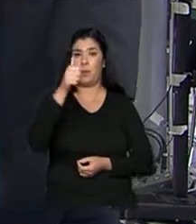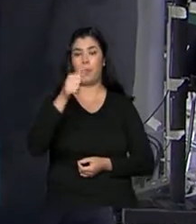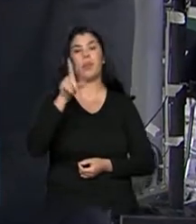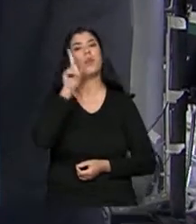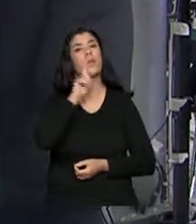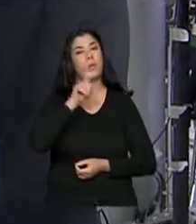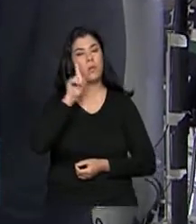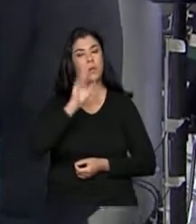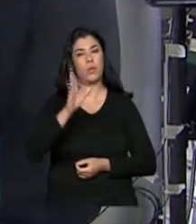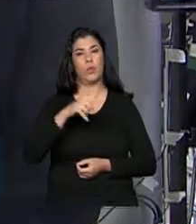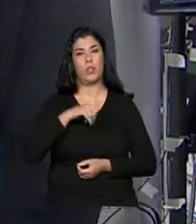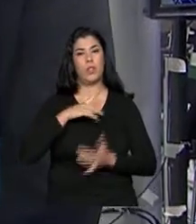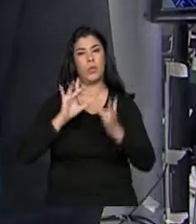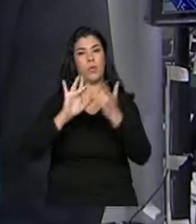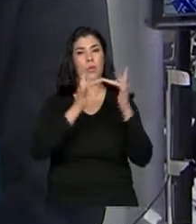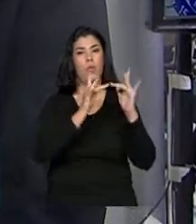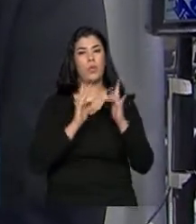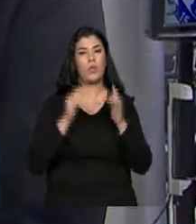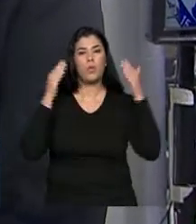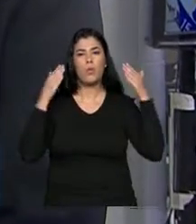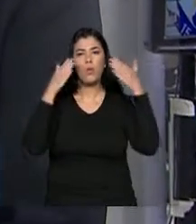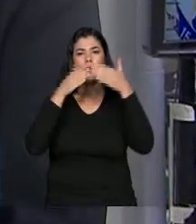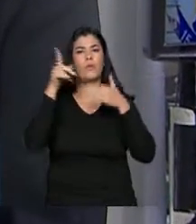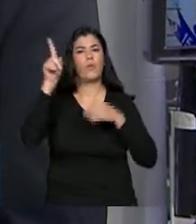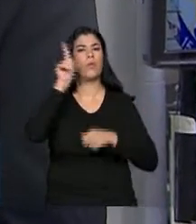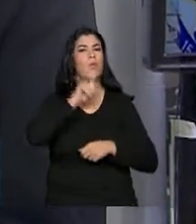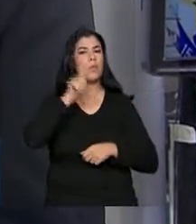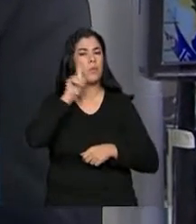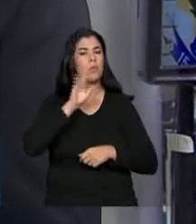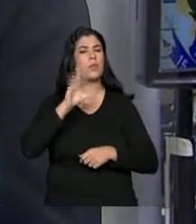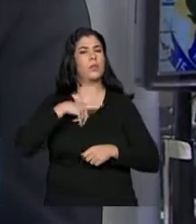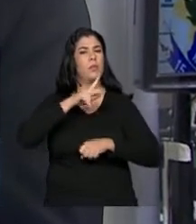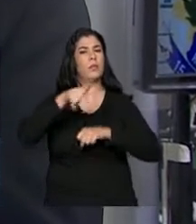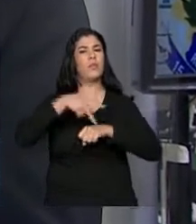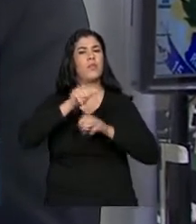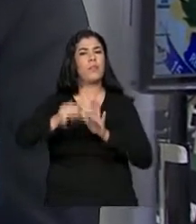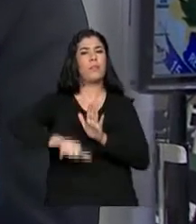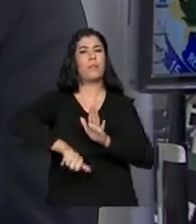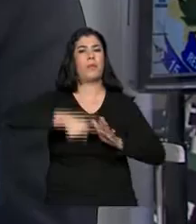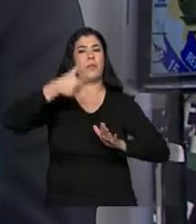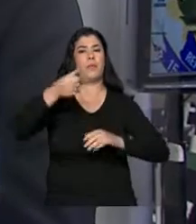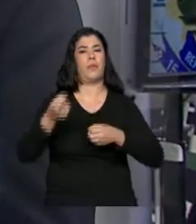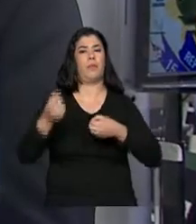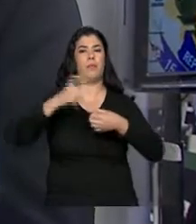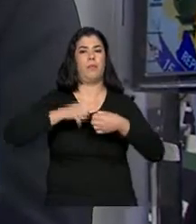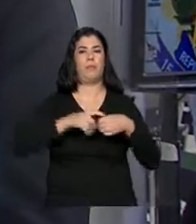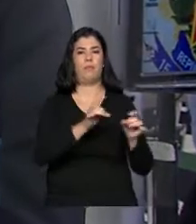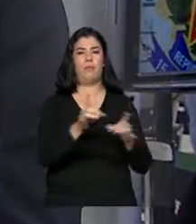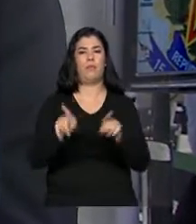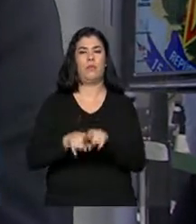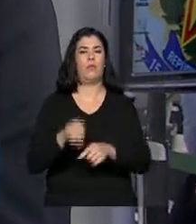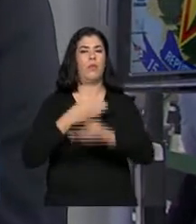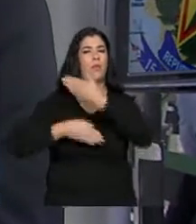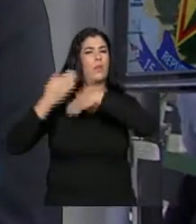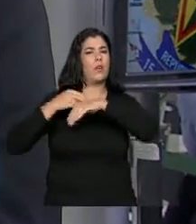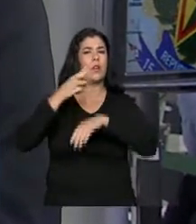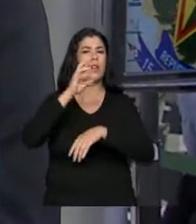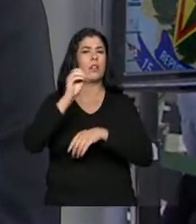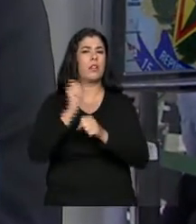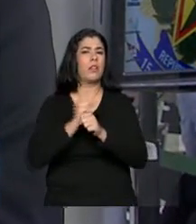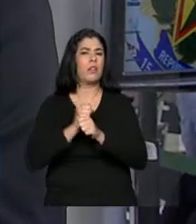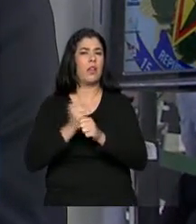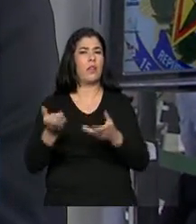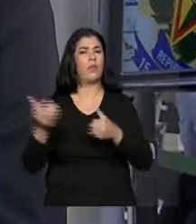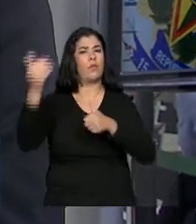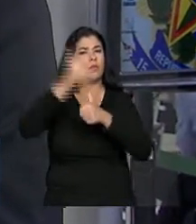Unidos. Nós estamos colocando extremo foco nos Estados Unidos, que já foi o nosso primeiro parceiro comercial por mais de 30 anos, agora perdeu para a